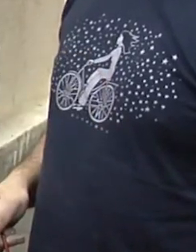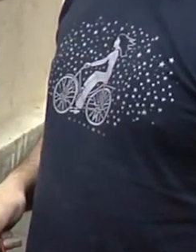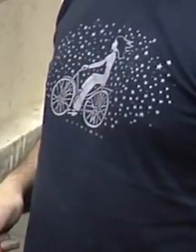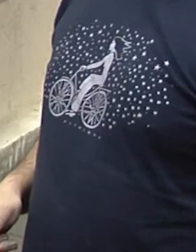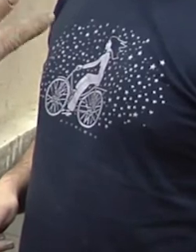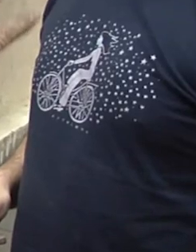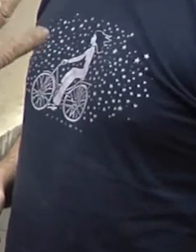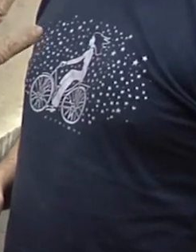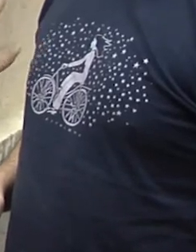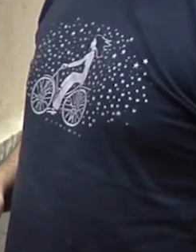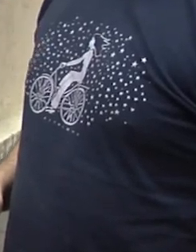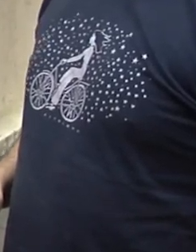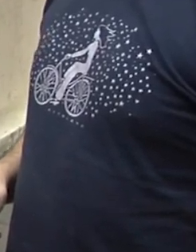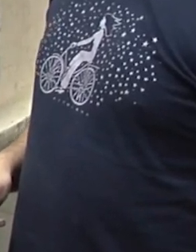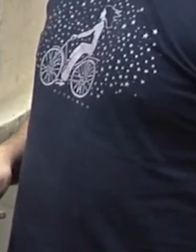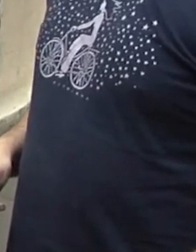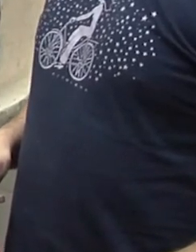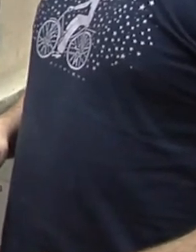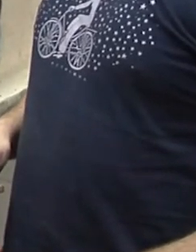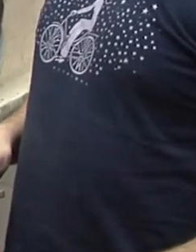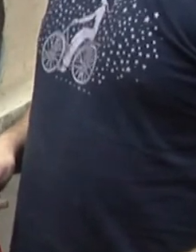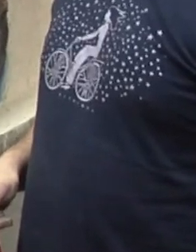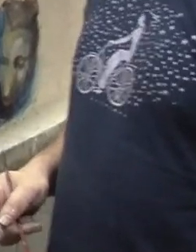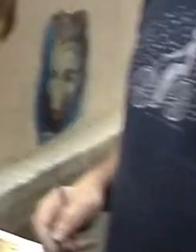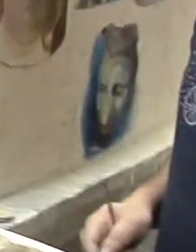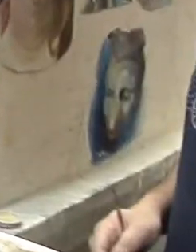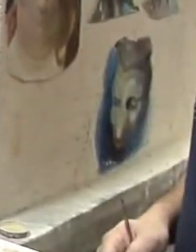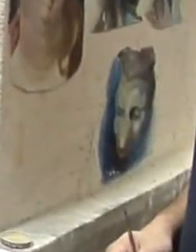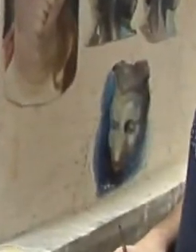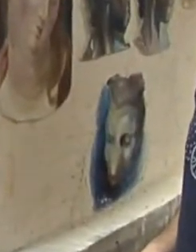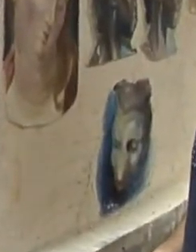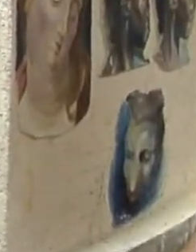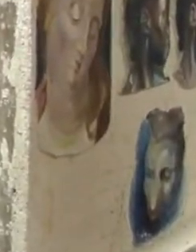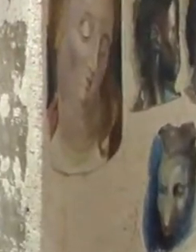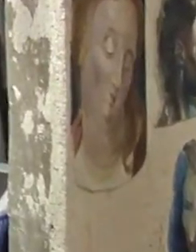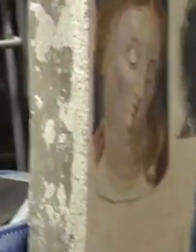Para afresco você faz o projeto.